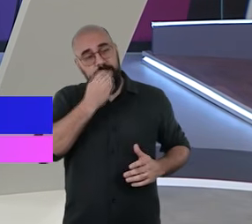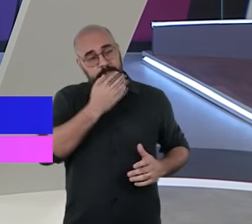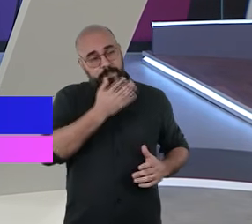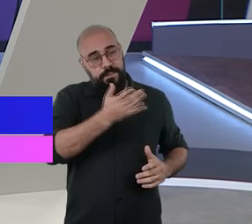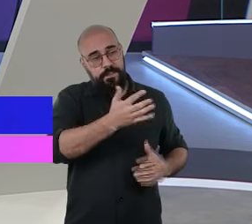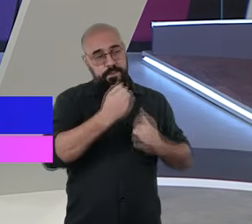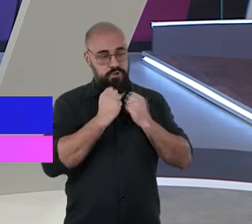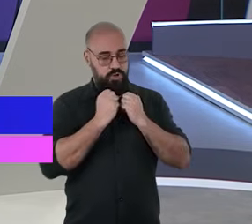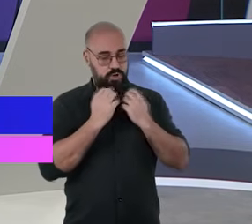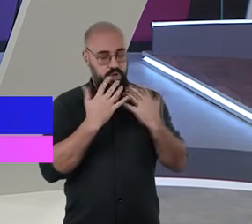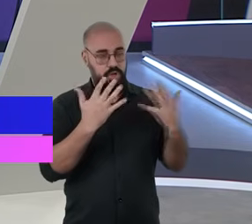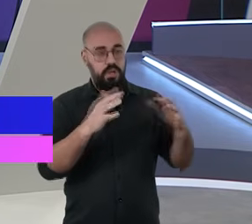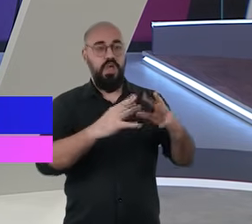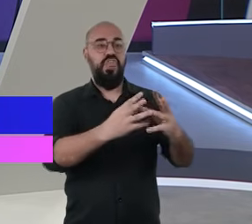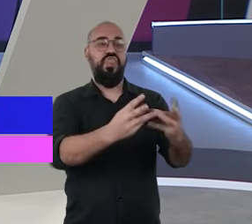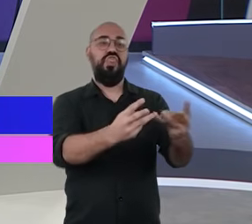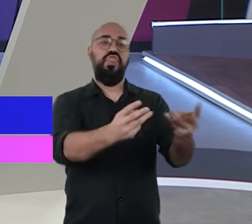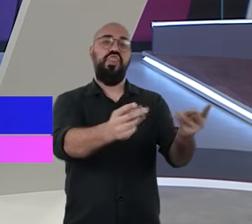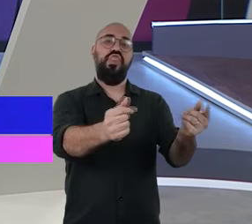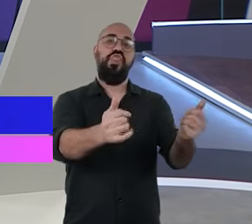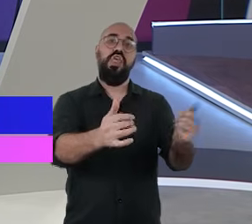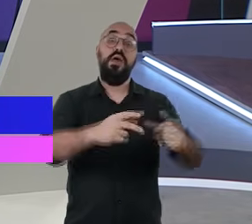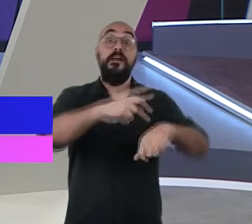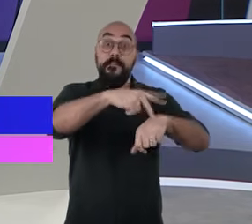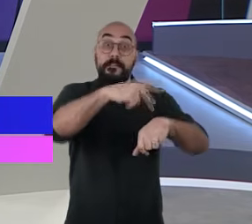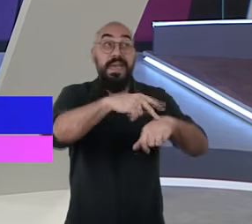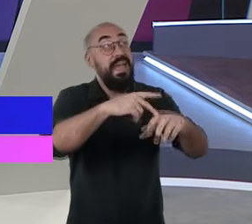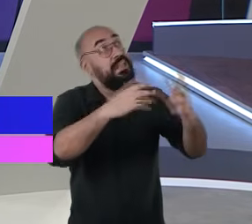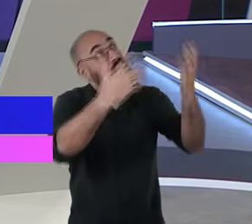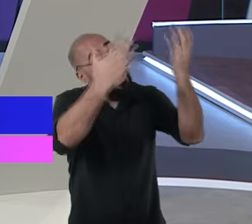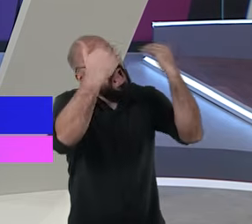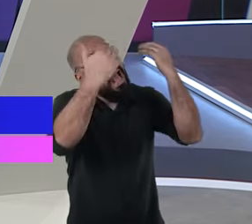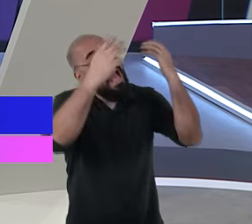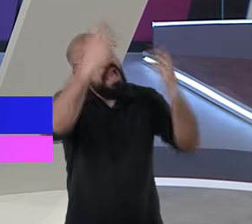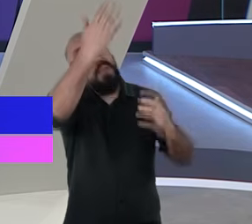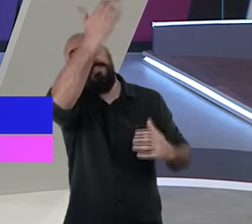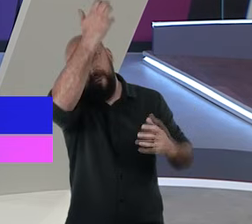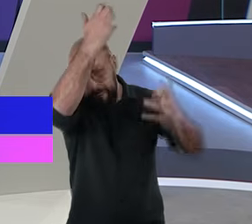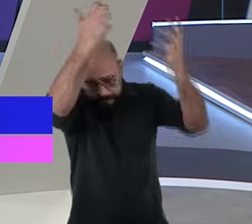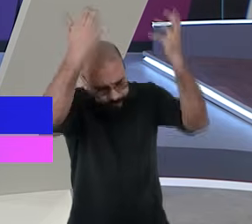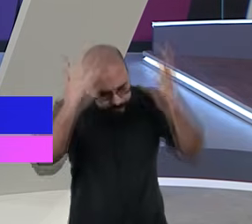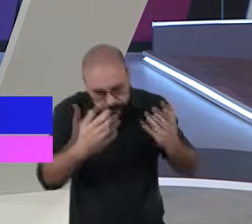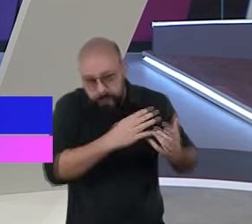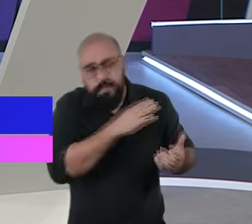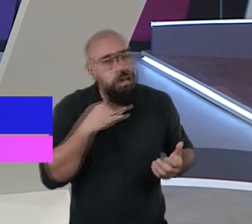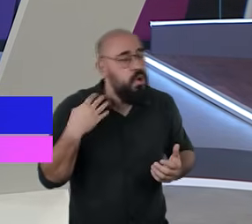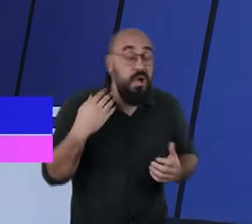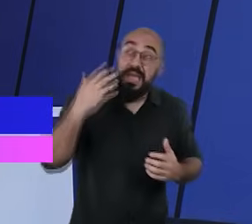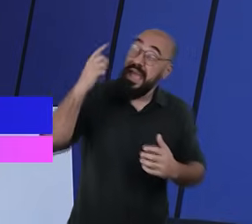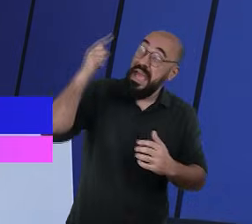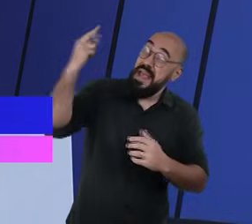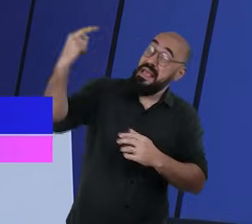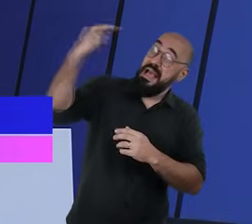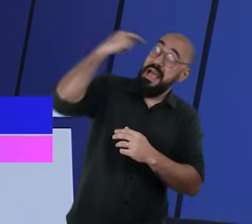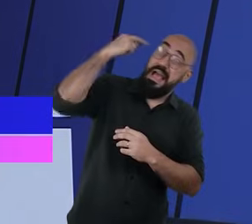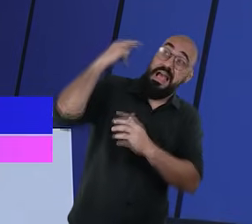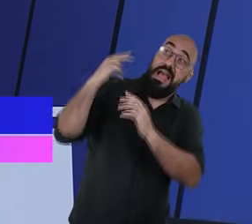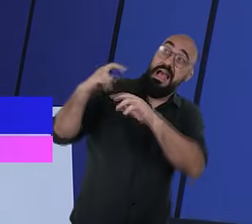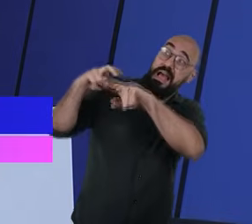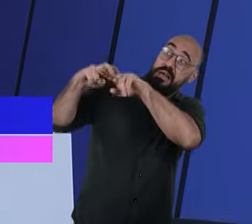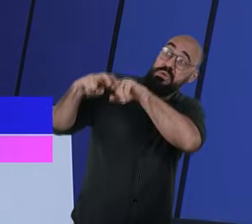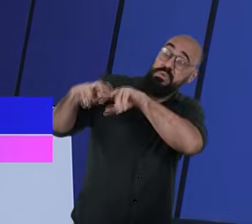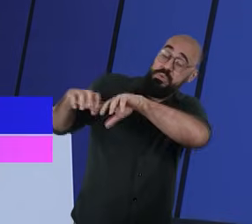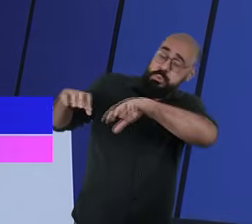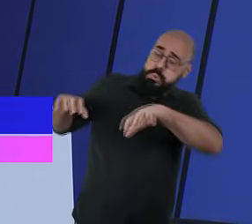glória, eles vão gritar: caí sobre nós e nos escondam da face daquele que está sentado no trono. Ou seja,